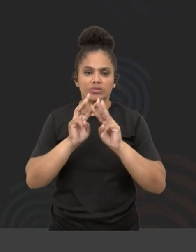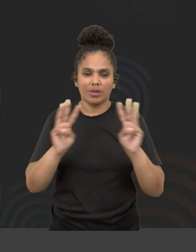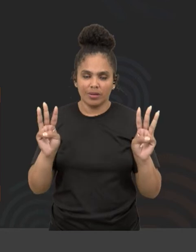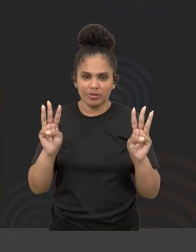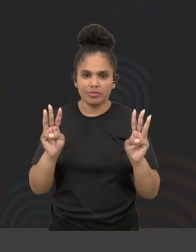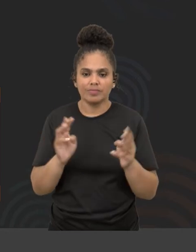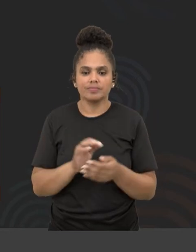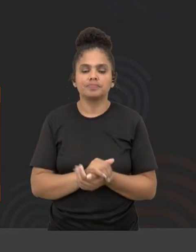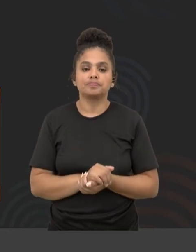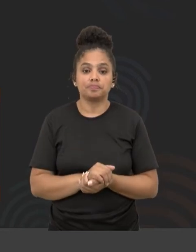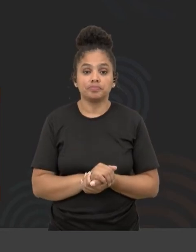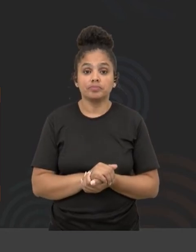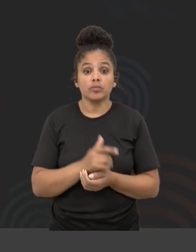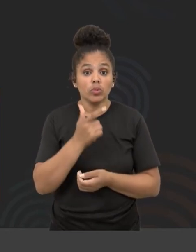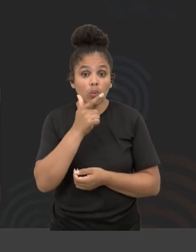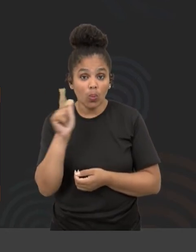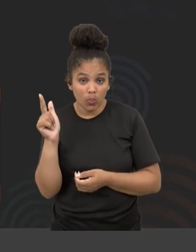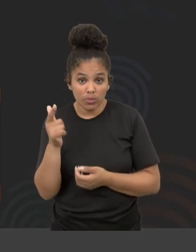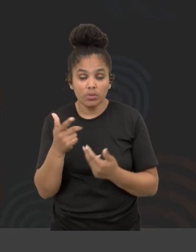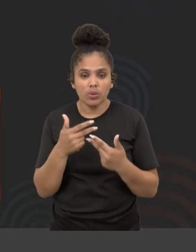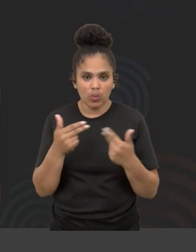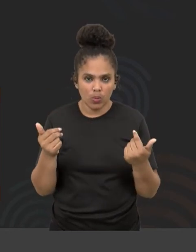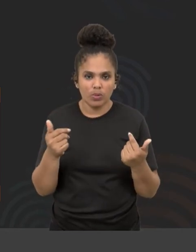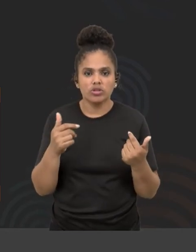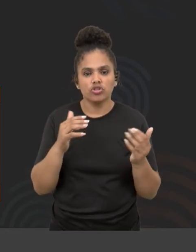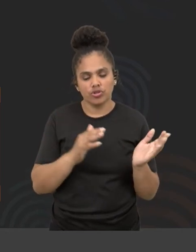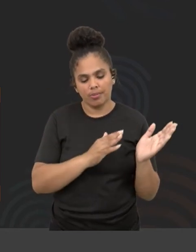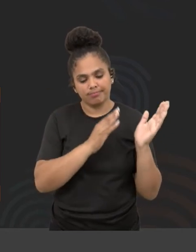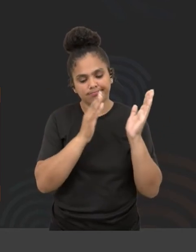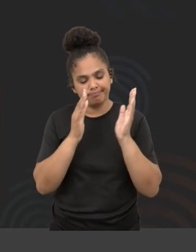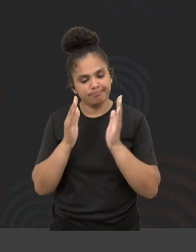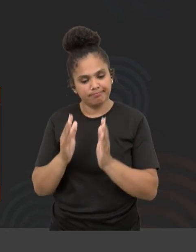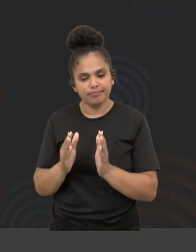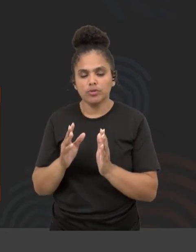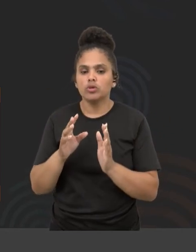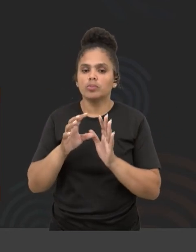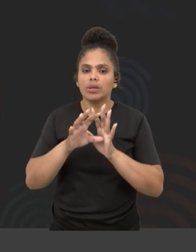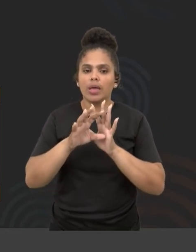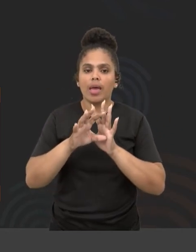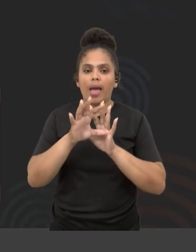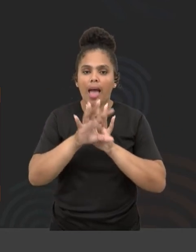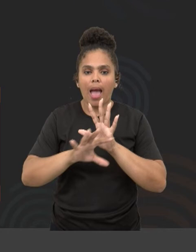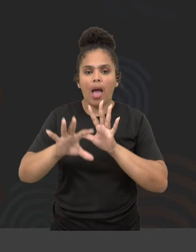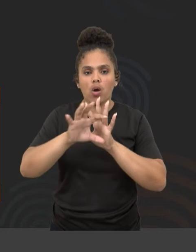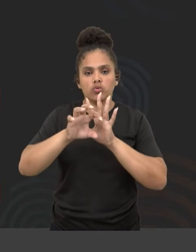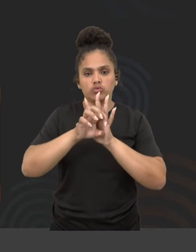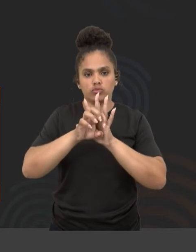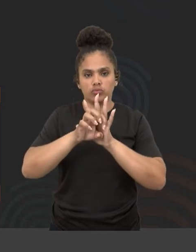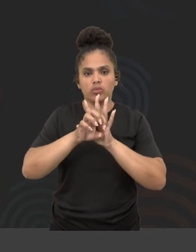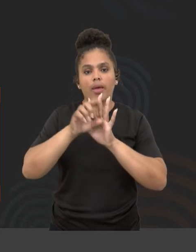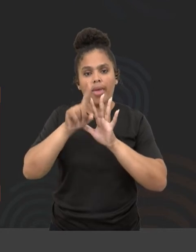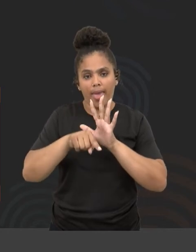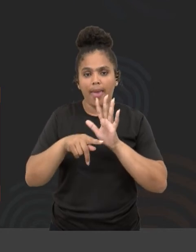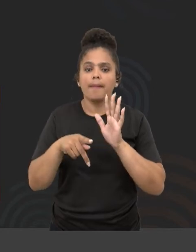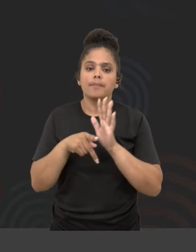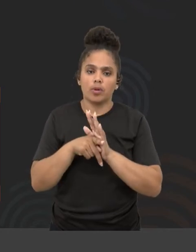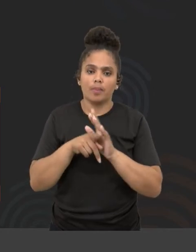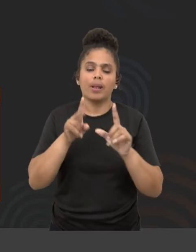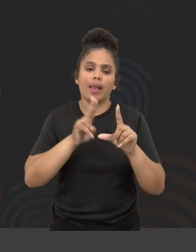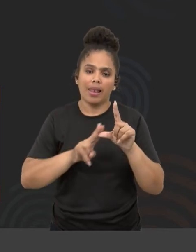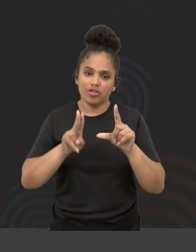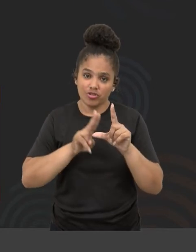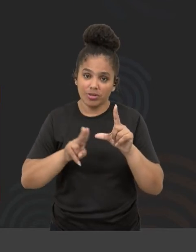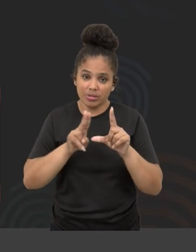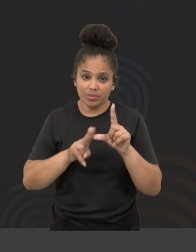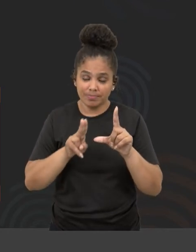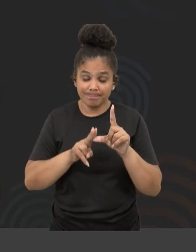Um outro ponto, agora já partindo para a questão de audiovisual, é utilizar a legenda, né. As